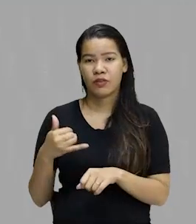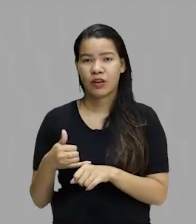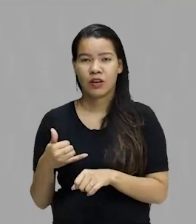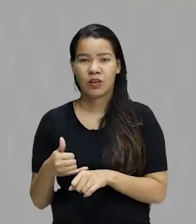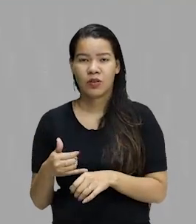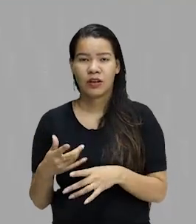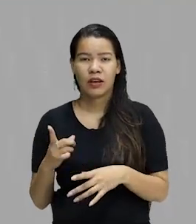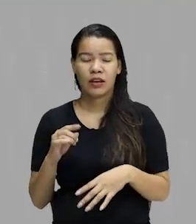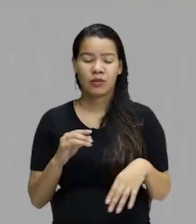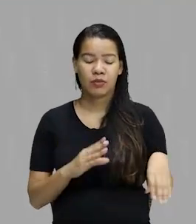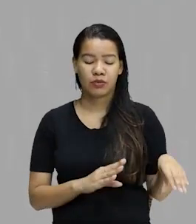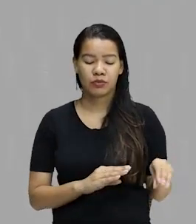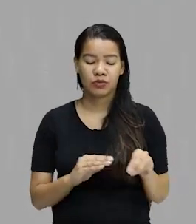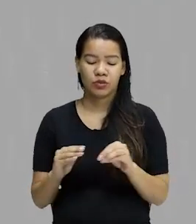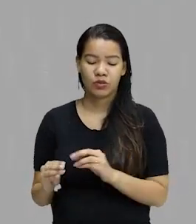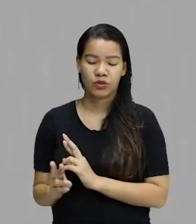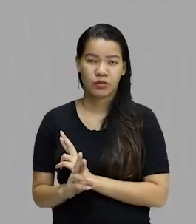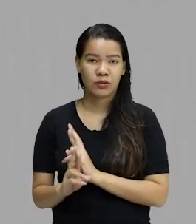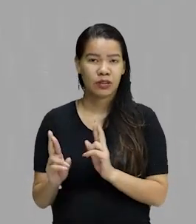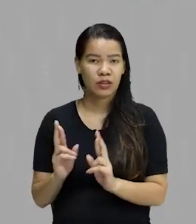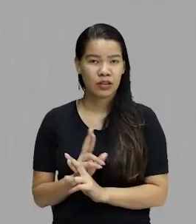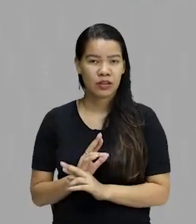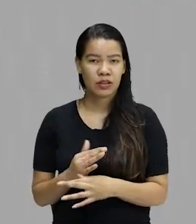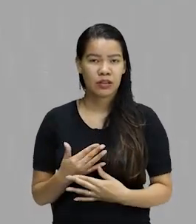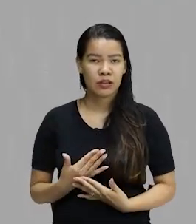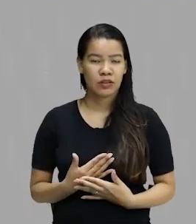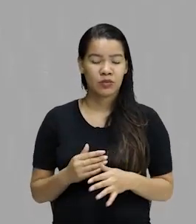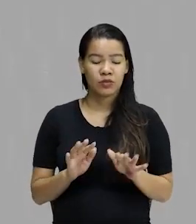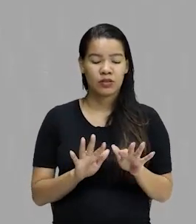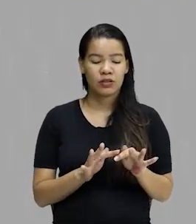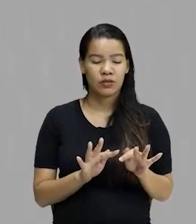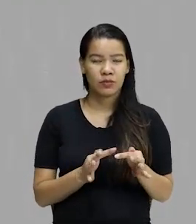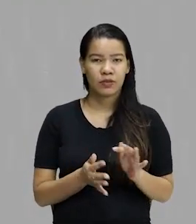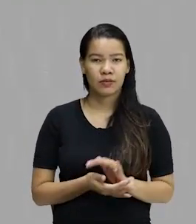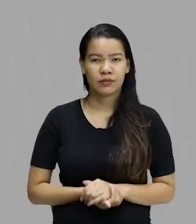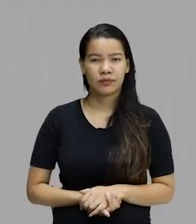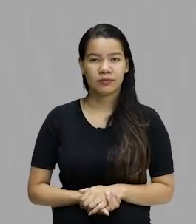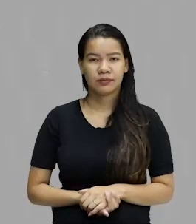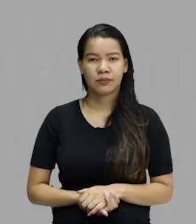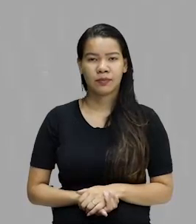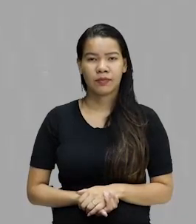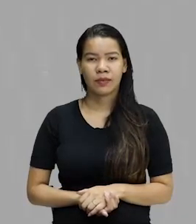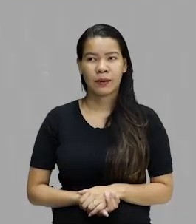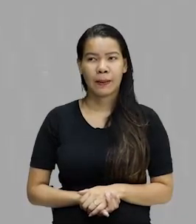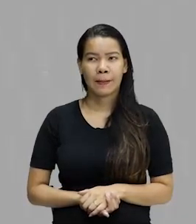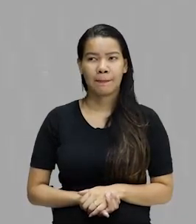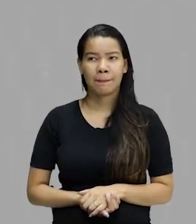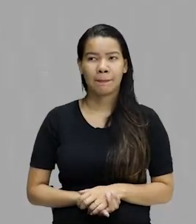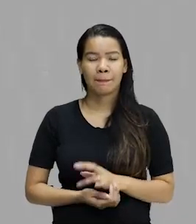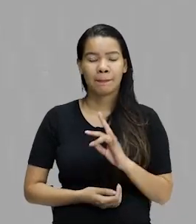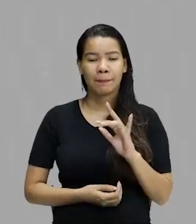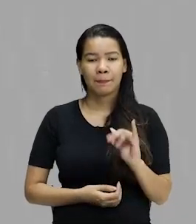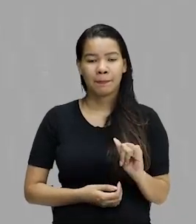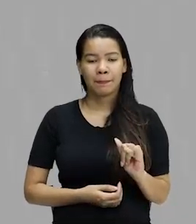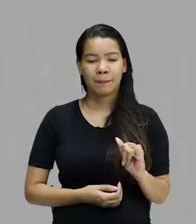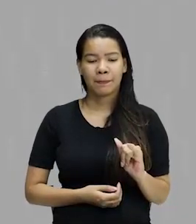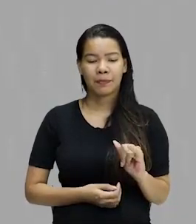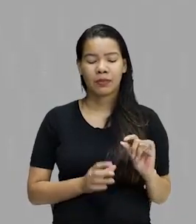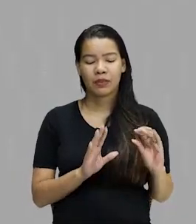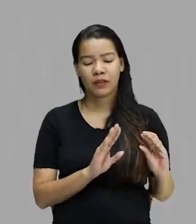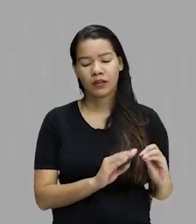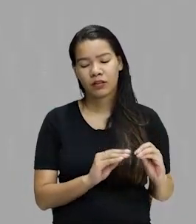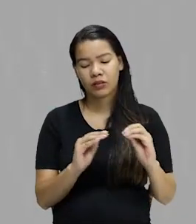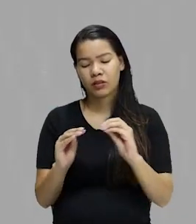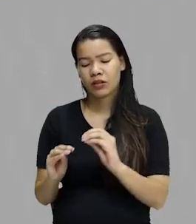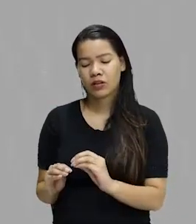deslocamento. Então, o metal simples, né, a substância simples, vai deslocar o